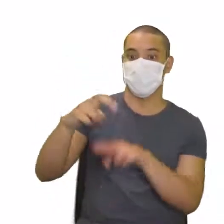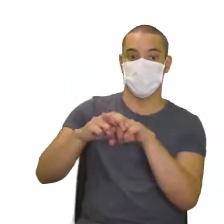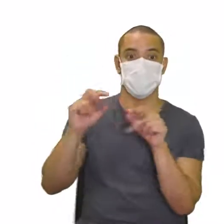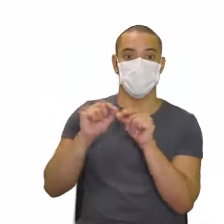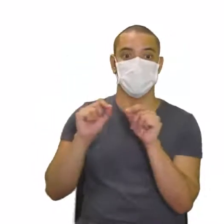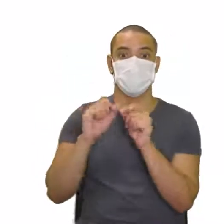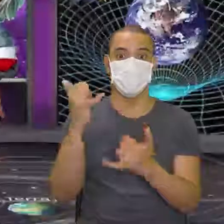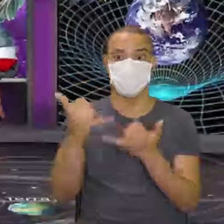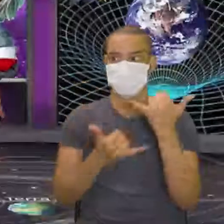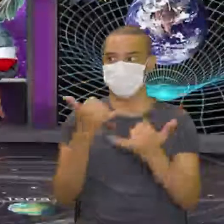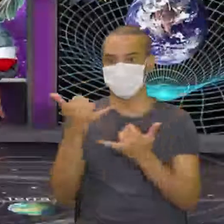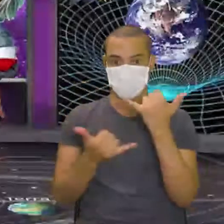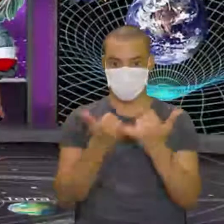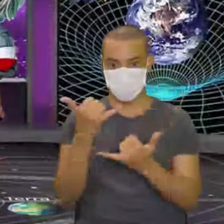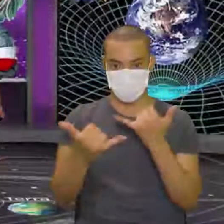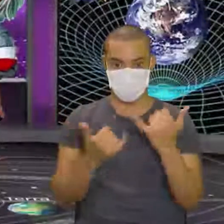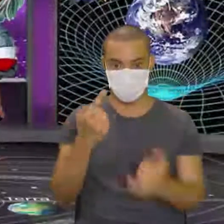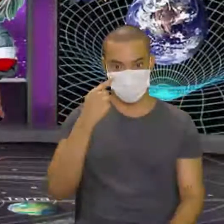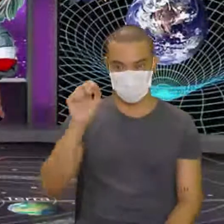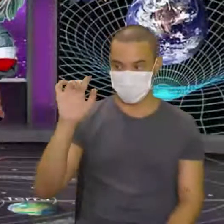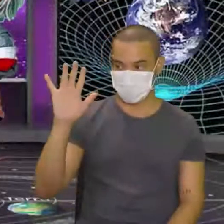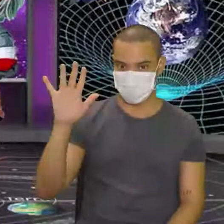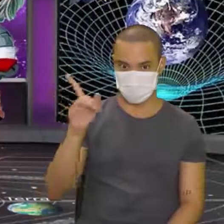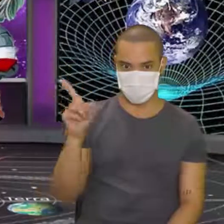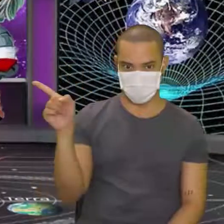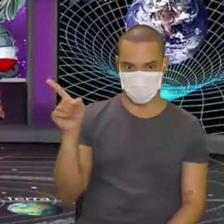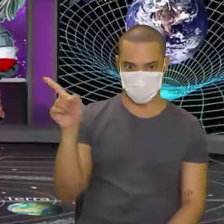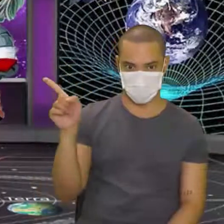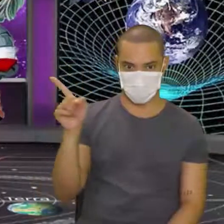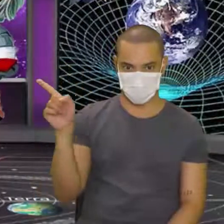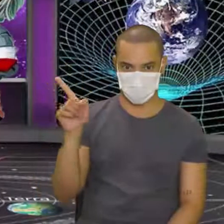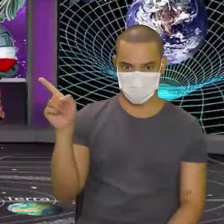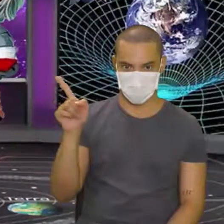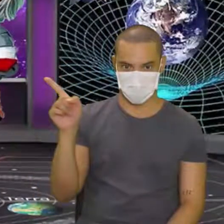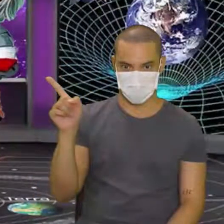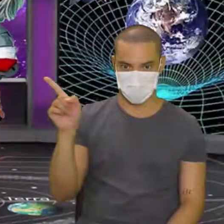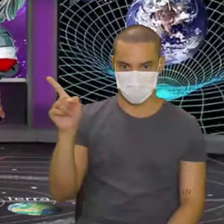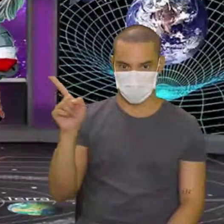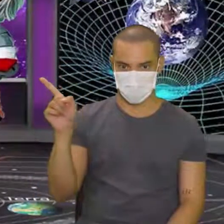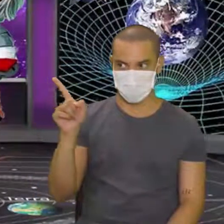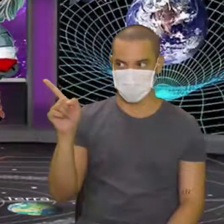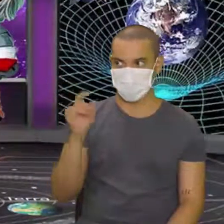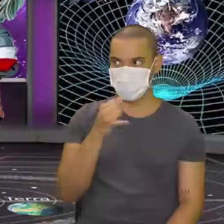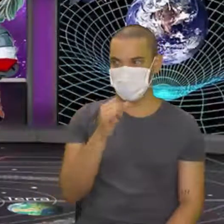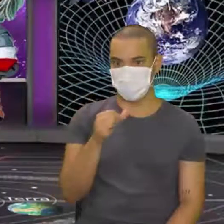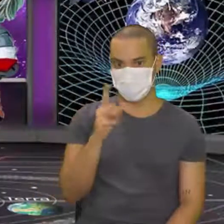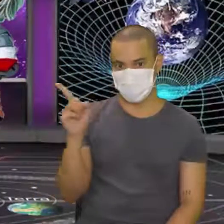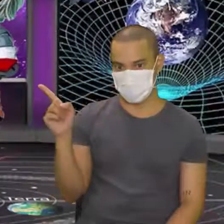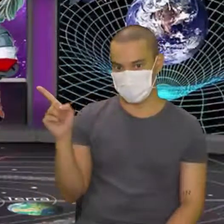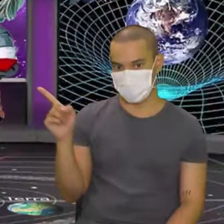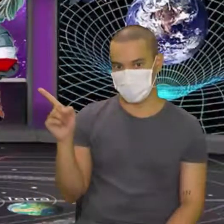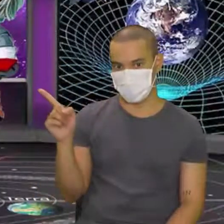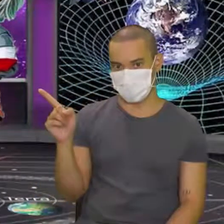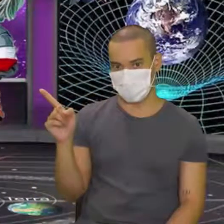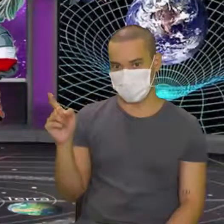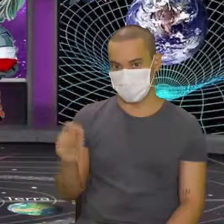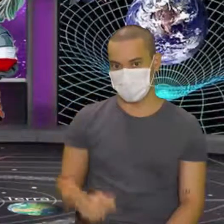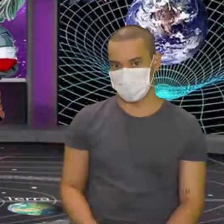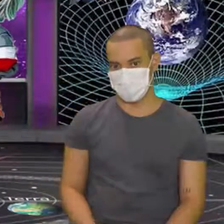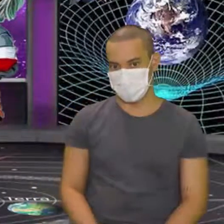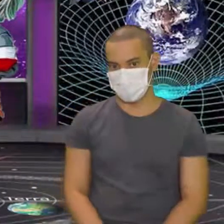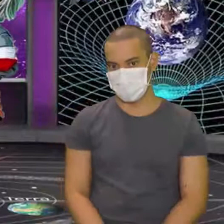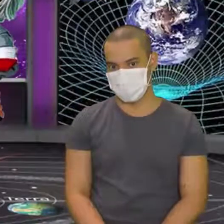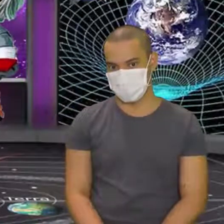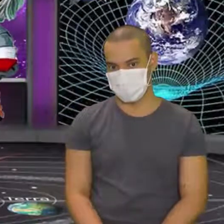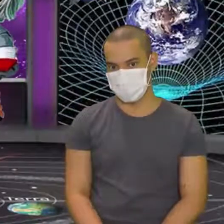aqui a brincadeira, se liga aqui, olha só na minha mão, olha só, tá aqui, fio condutor, corrente. Se ele for percorrido aqui,